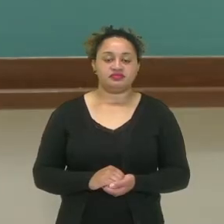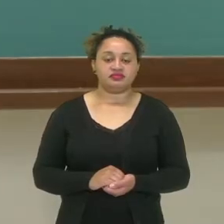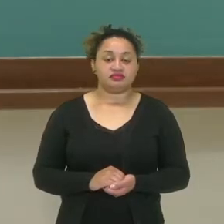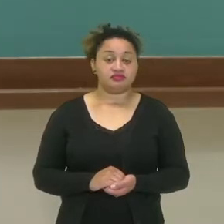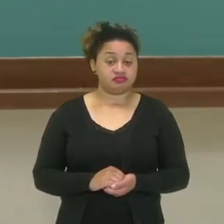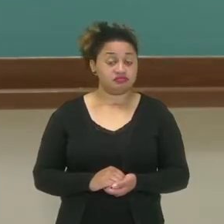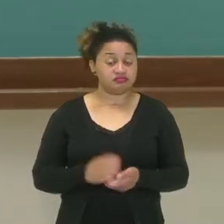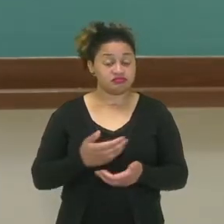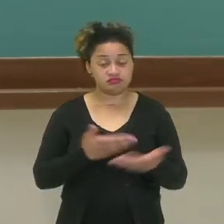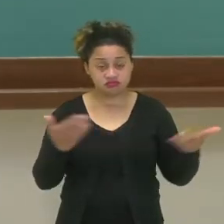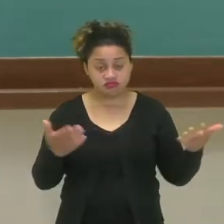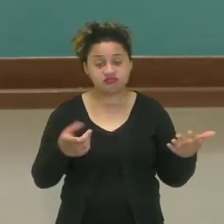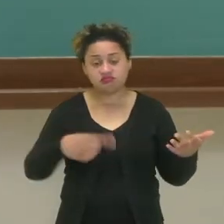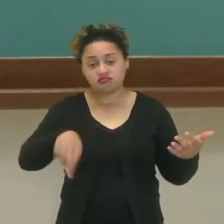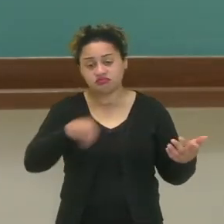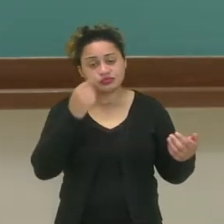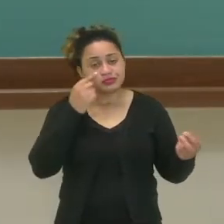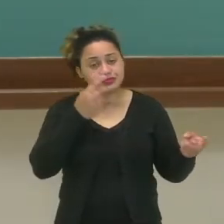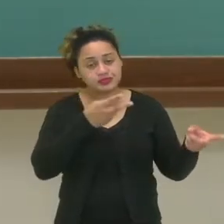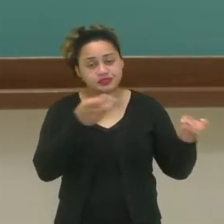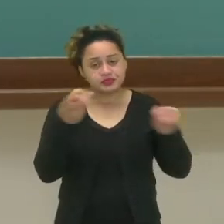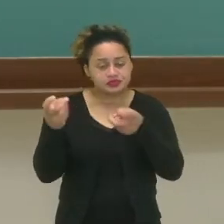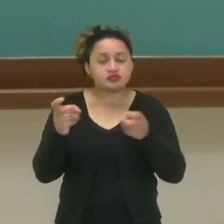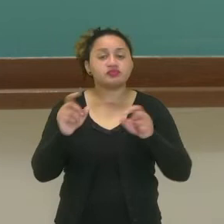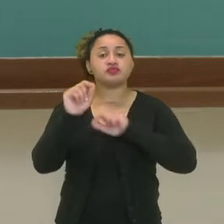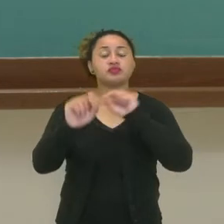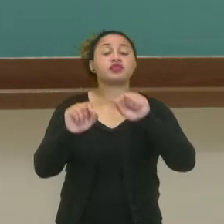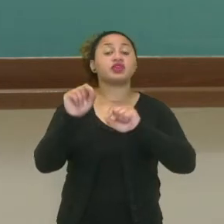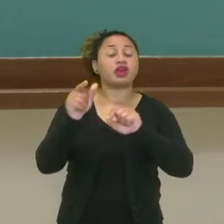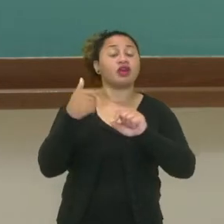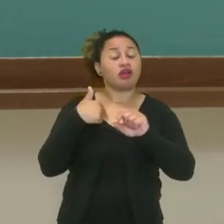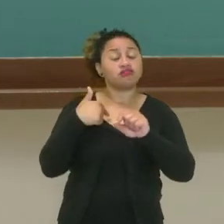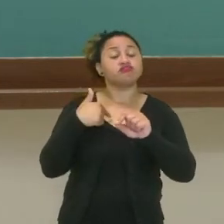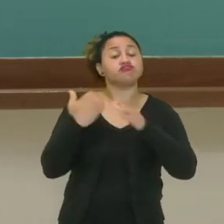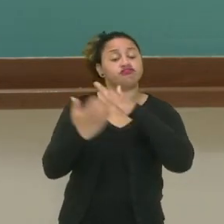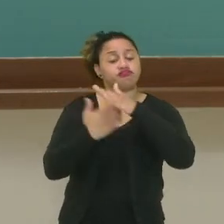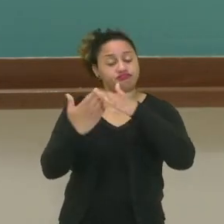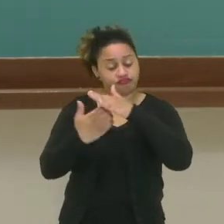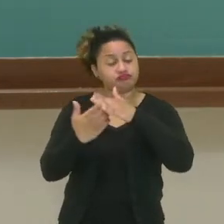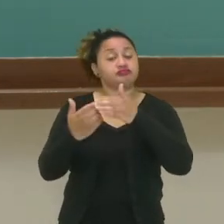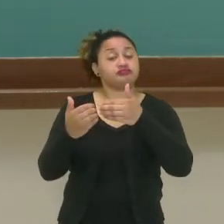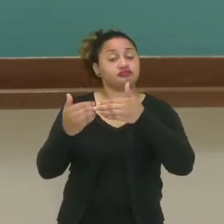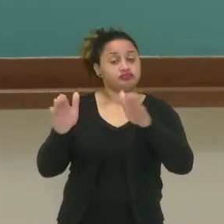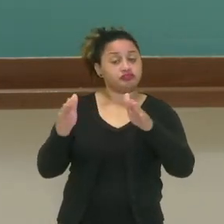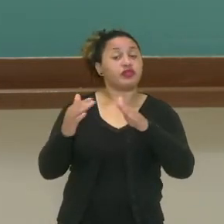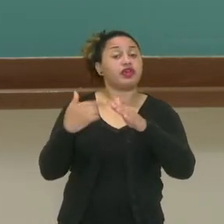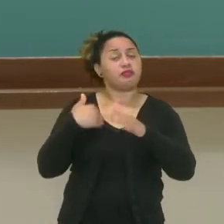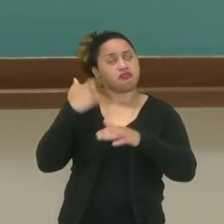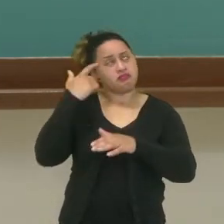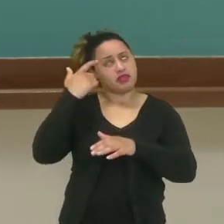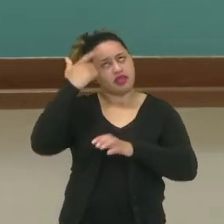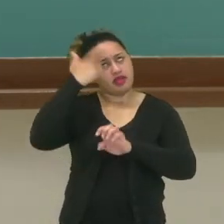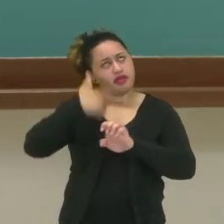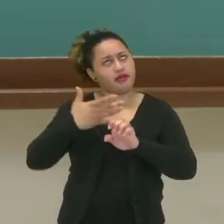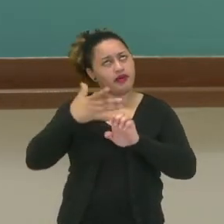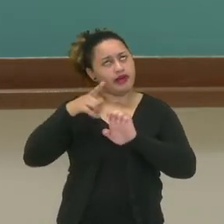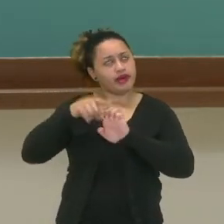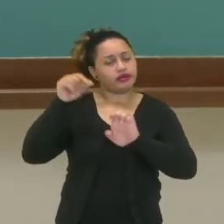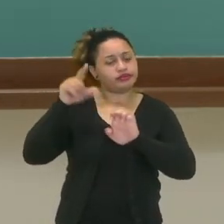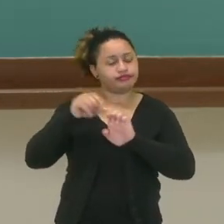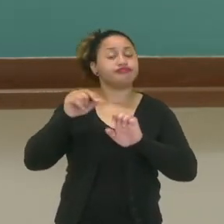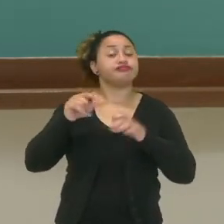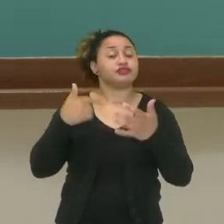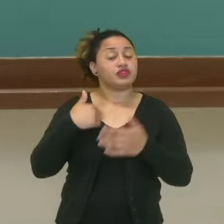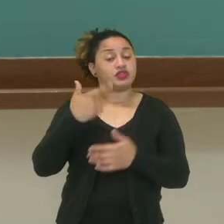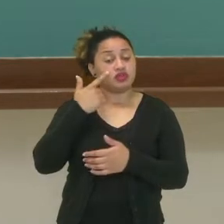Então, pessoal, vocês estão vendo, quem quer ser um empresário, pensa em empreender, viu que aquilo que a